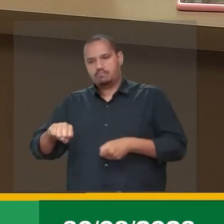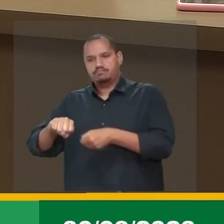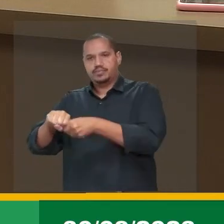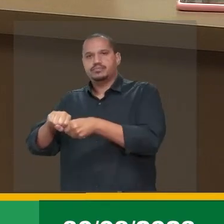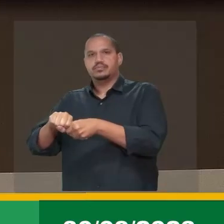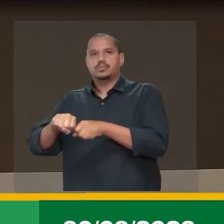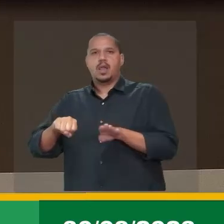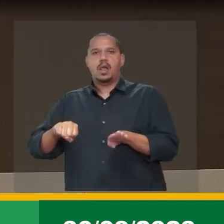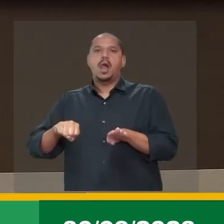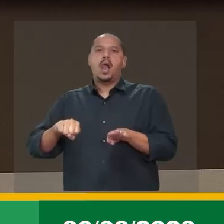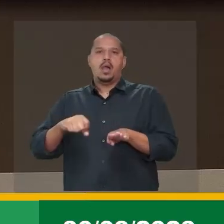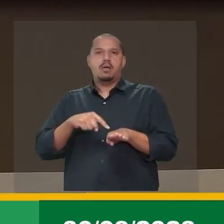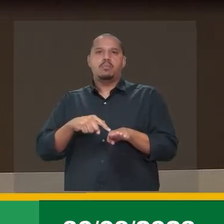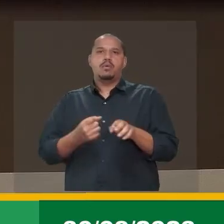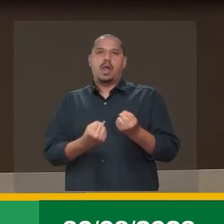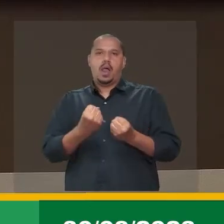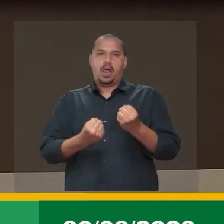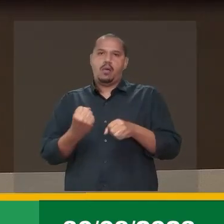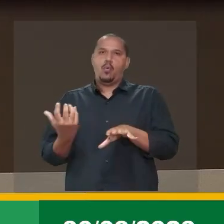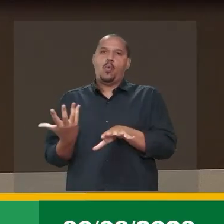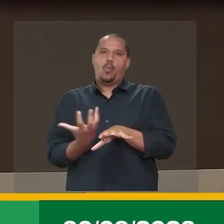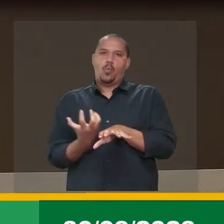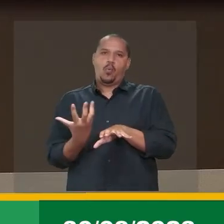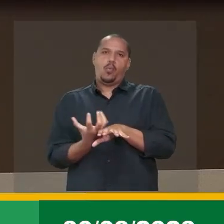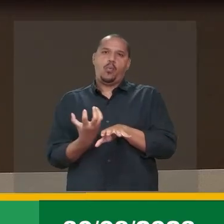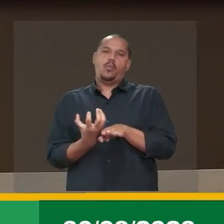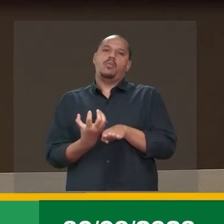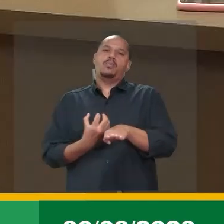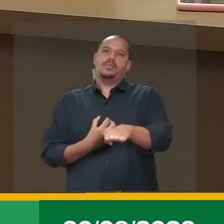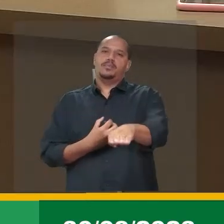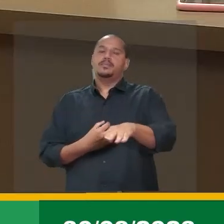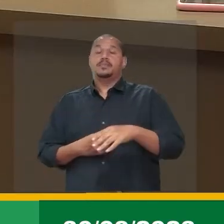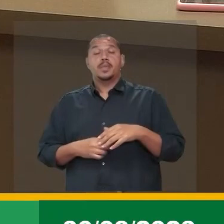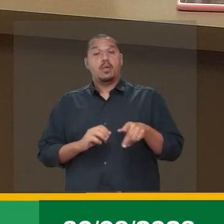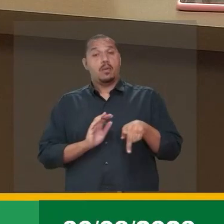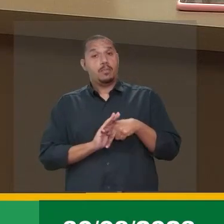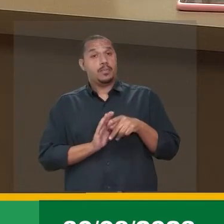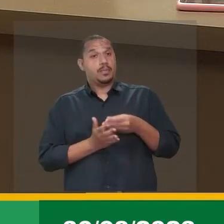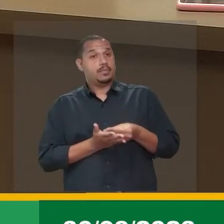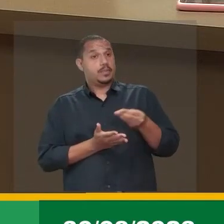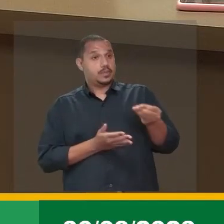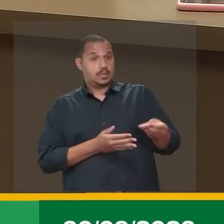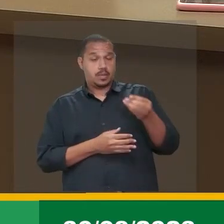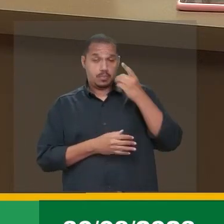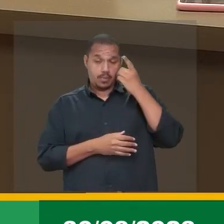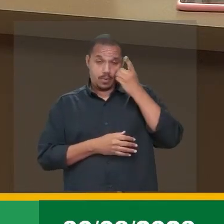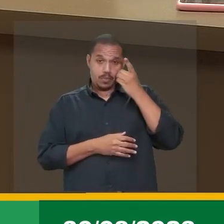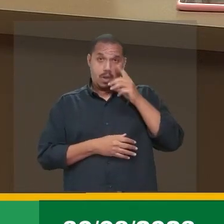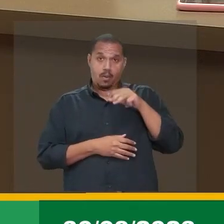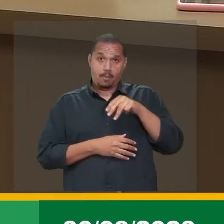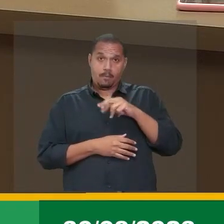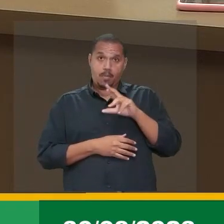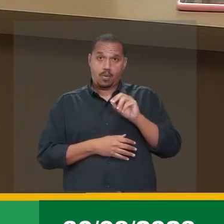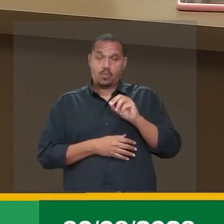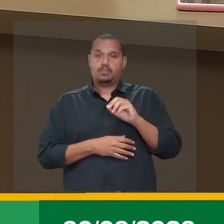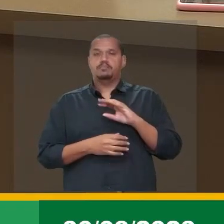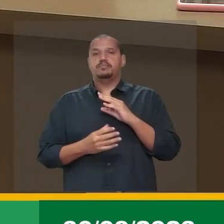de Goiás distribuir Deputado Mauro Rubens projeto 2023